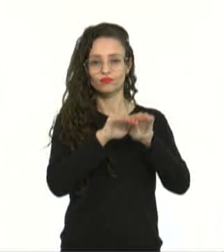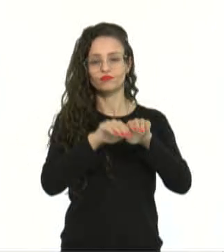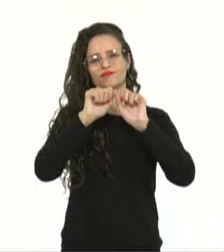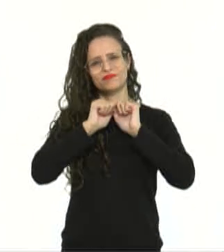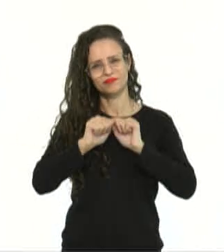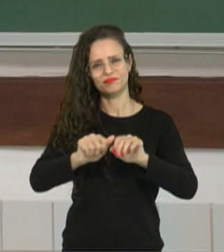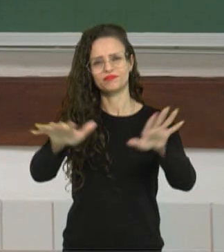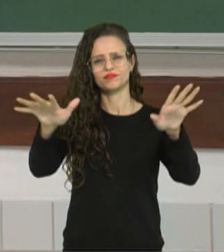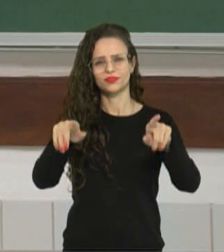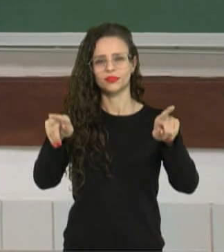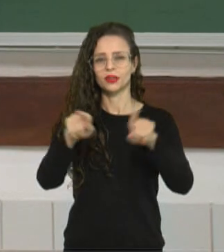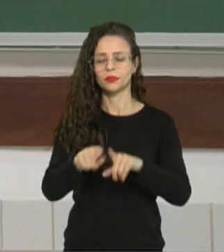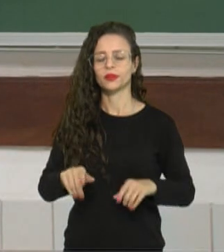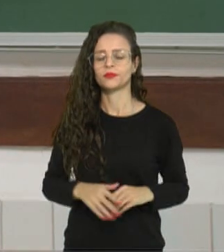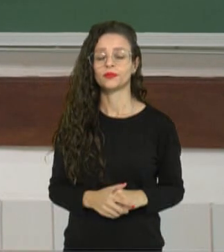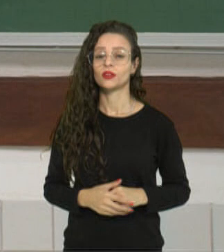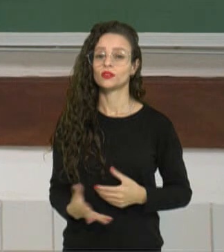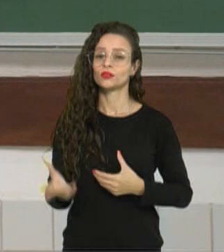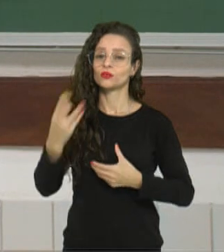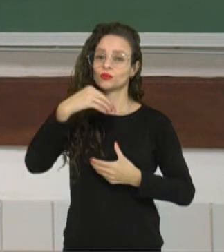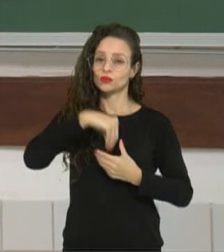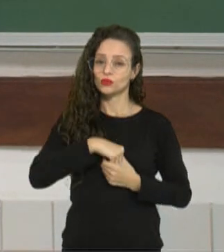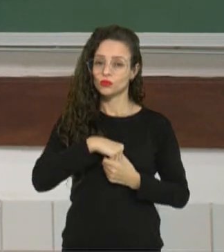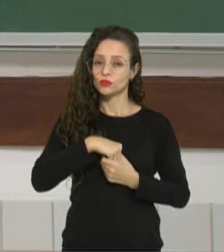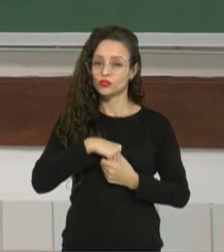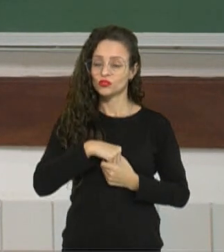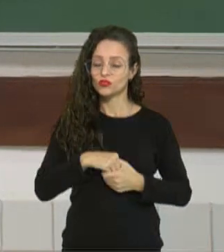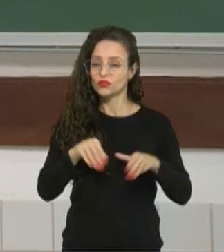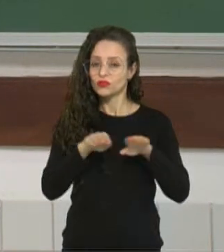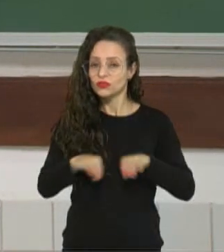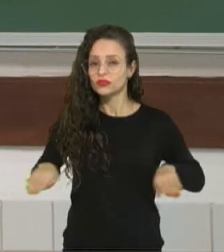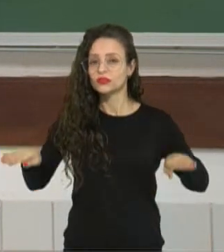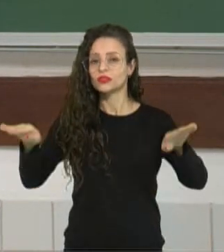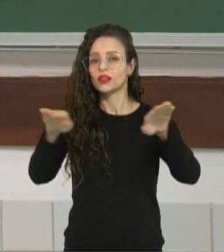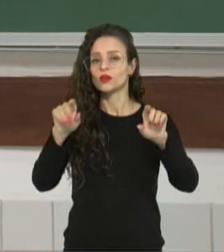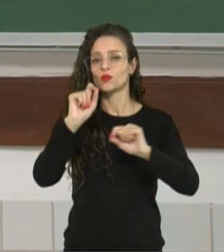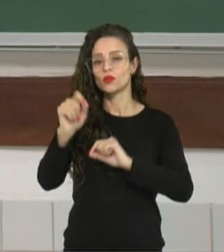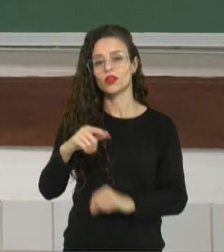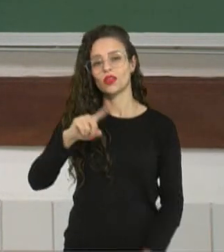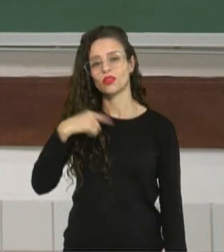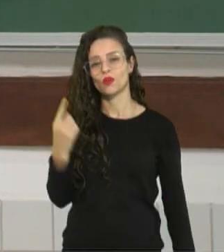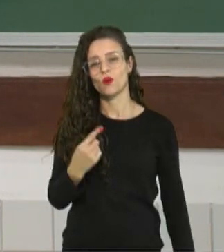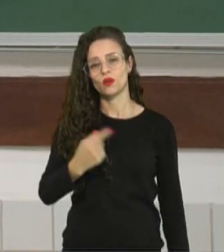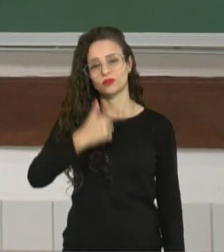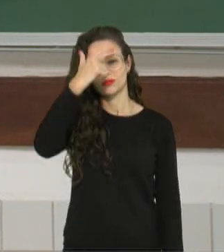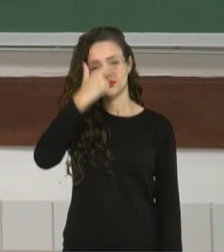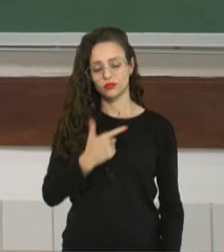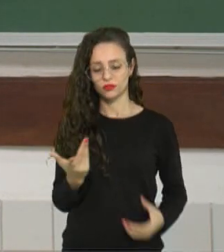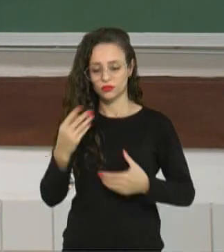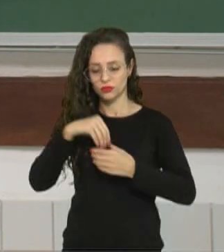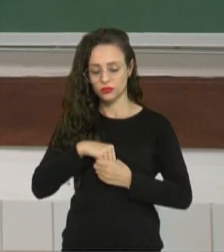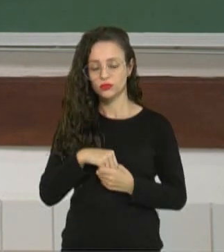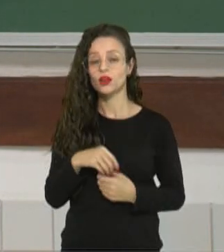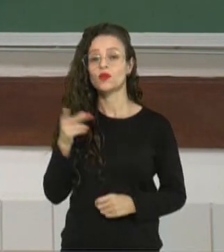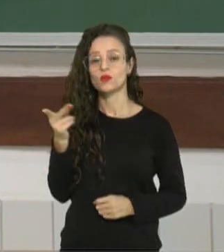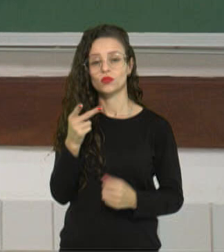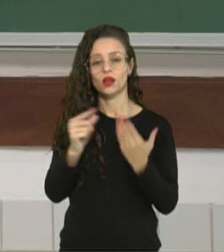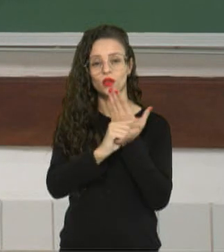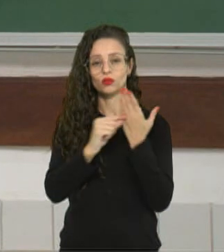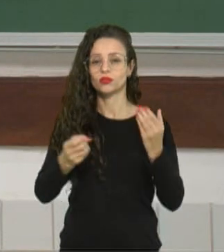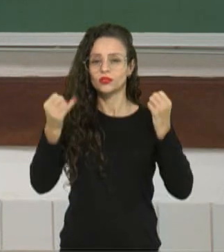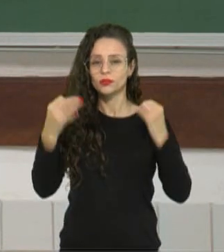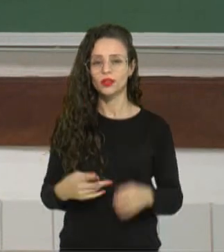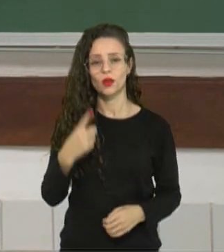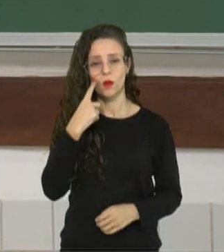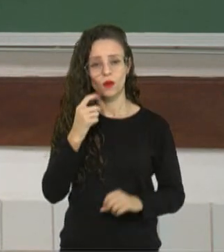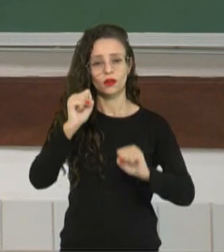massificada. Subjetividade diz respeito ao nosso mundo interno, ao nosso interior. O Adorno e o Horkheimer estão dizendo o seguinte, olha